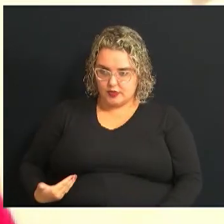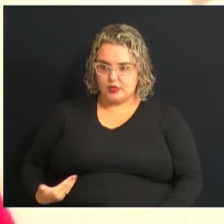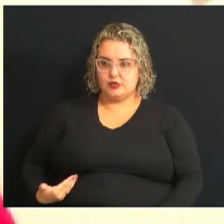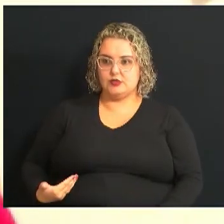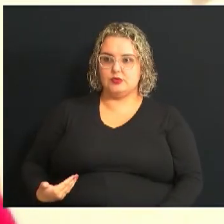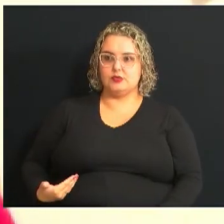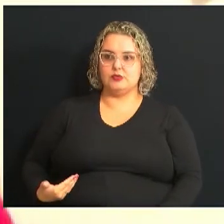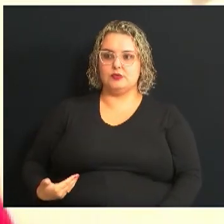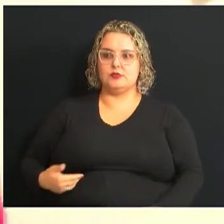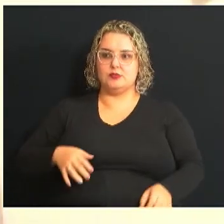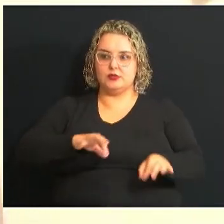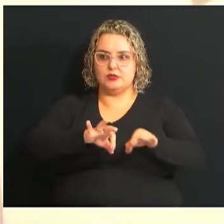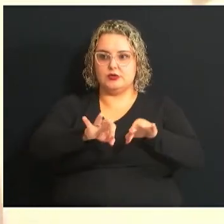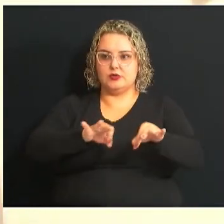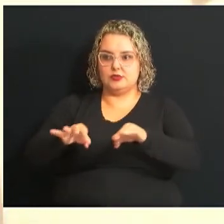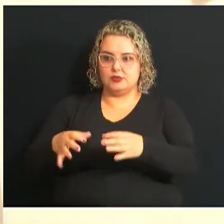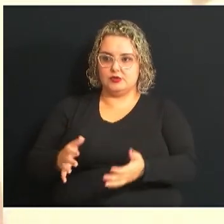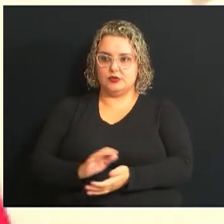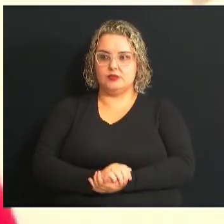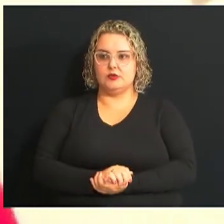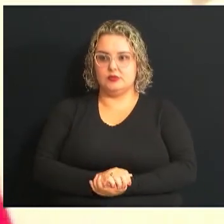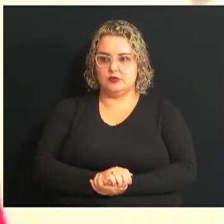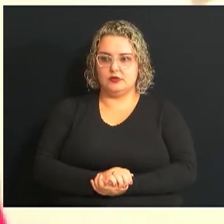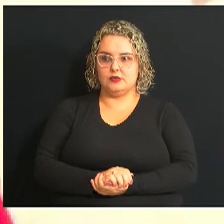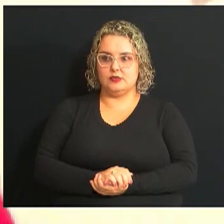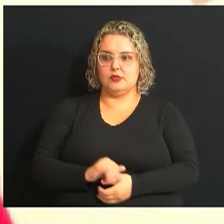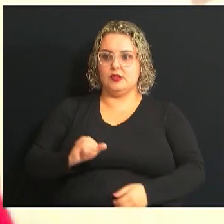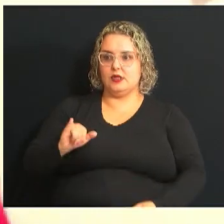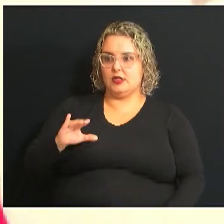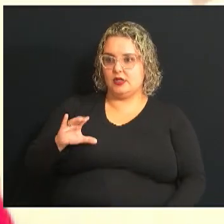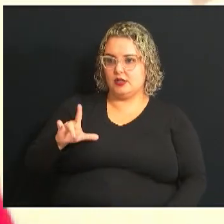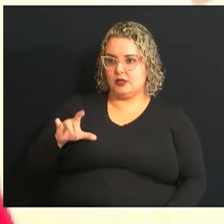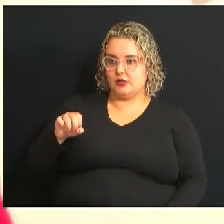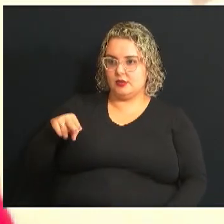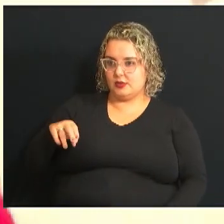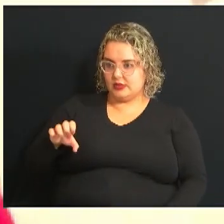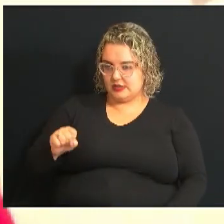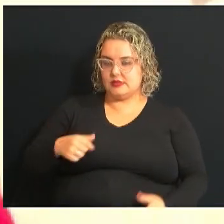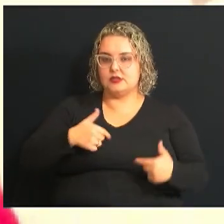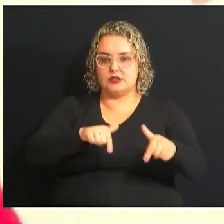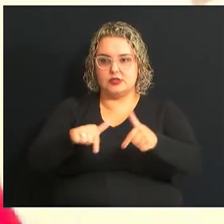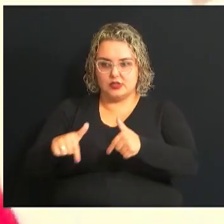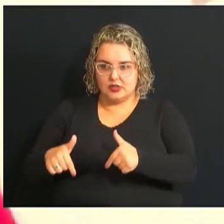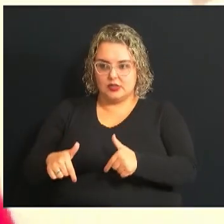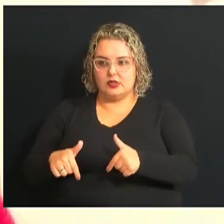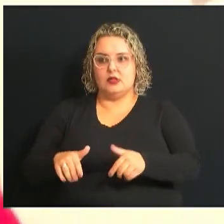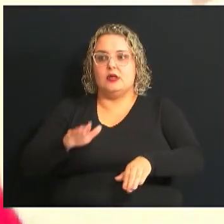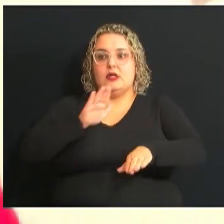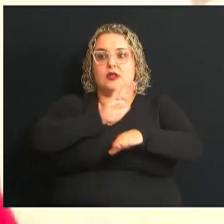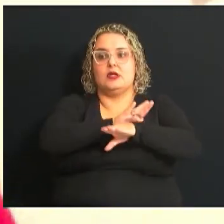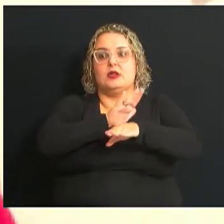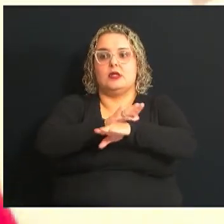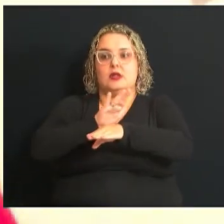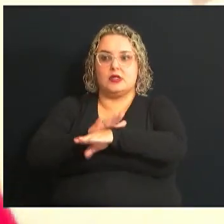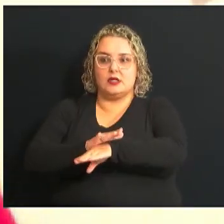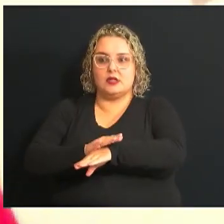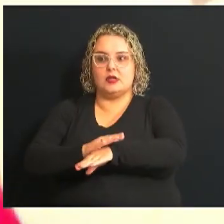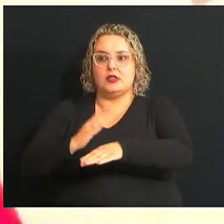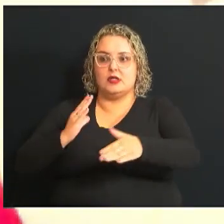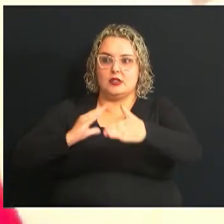num programa de employment, que chama, né? De trabalho, que é um programa que ajuda recém-imigrantes